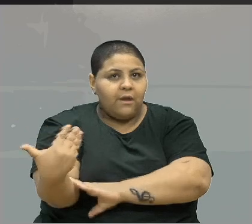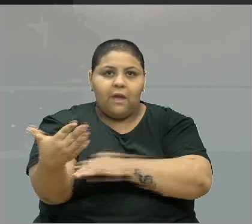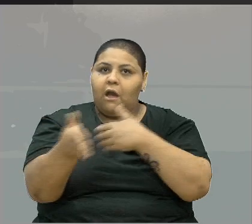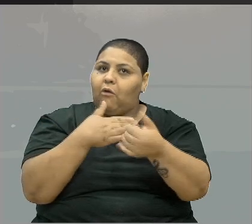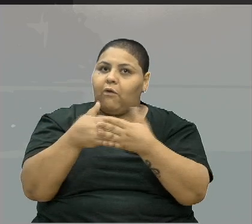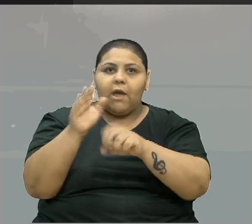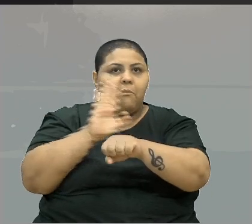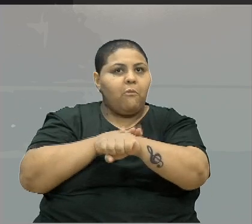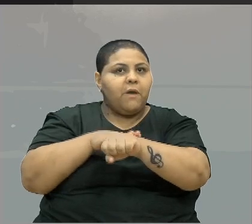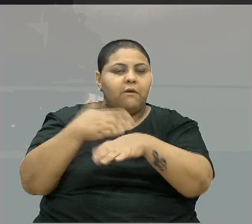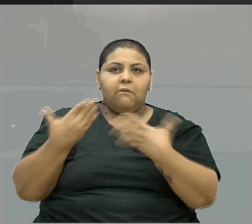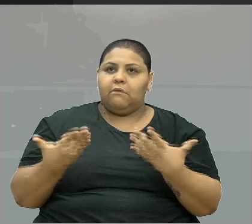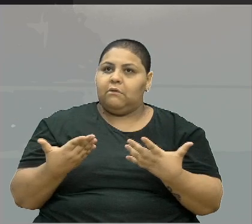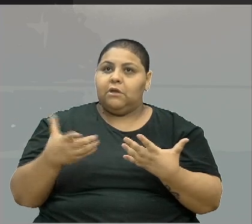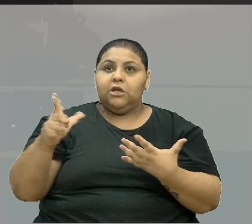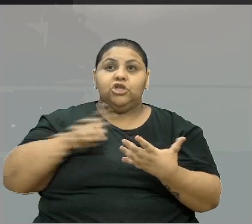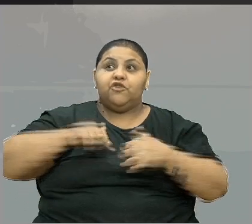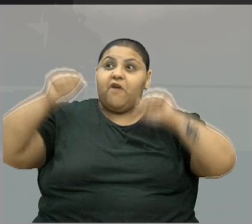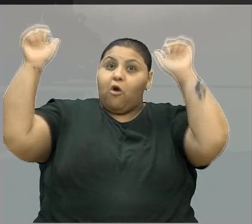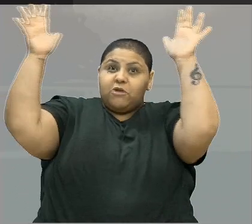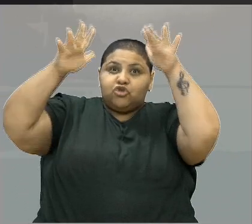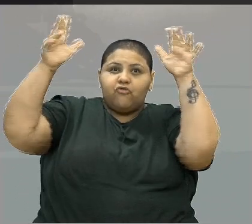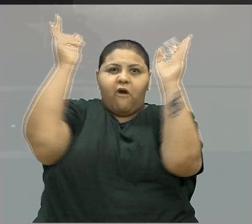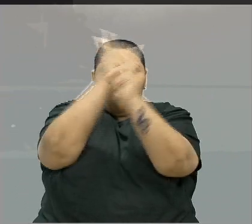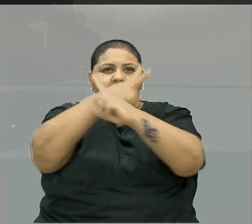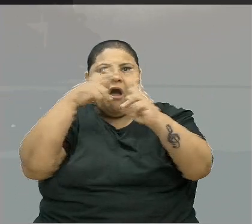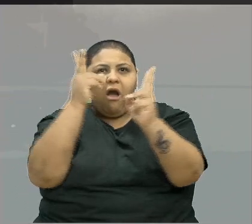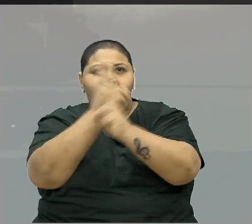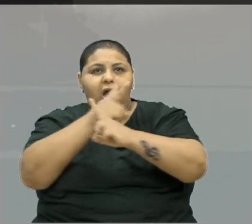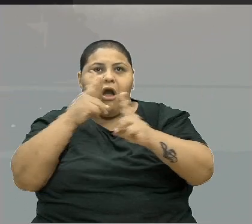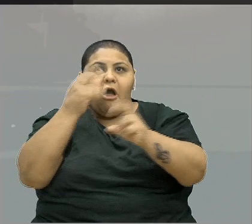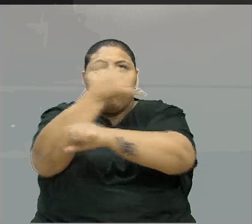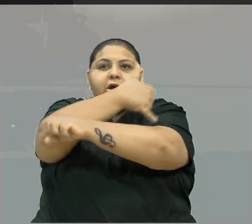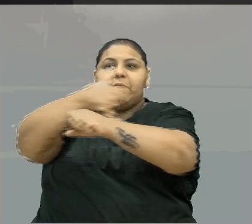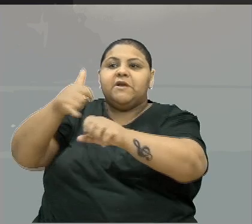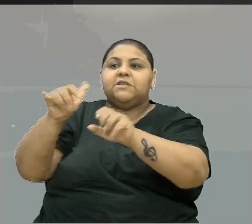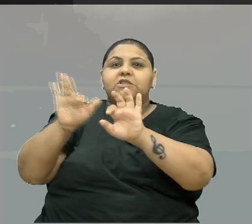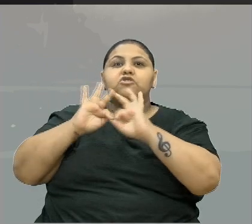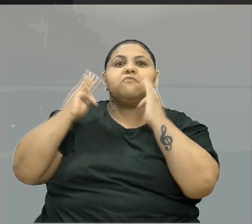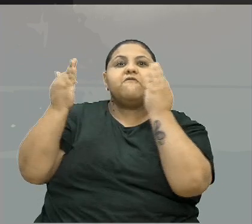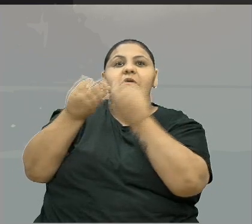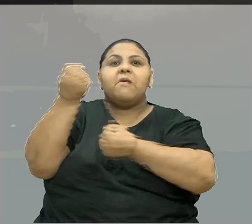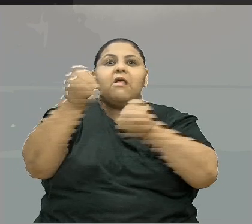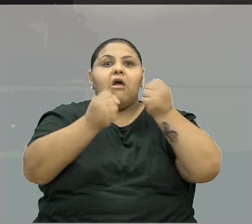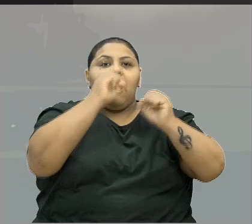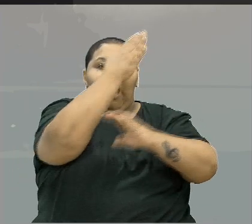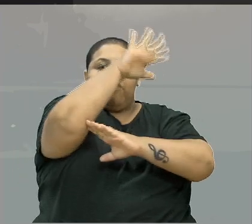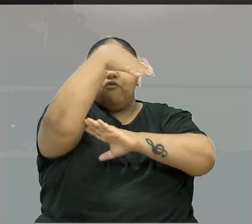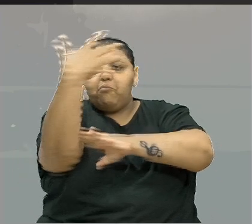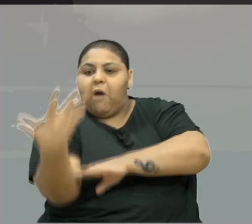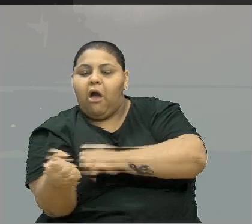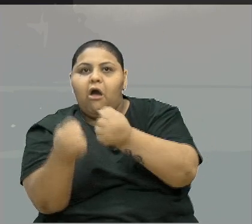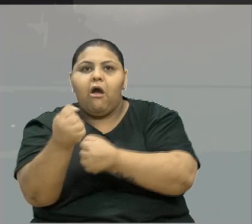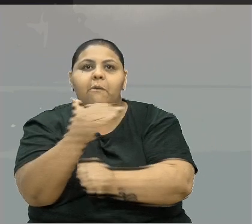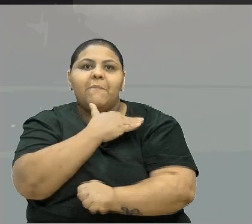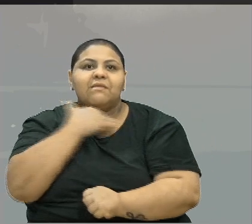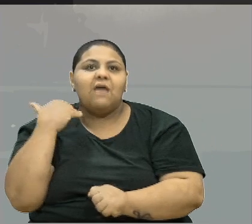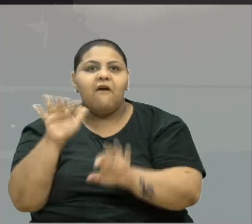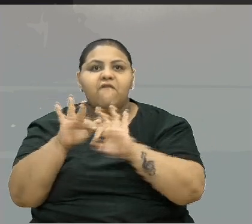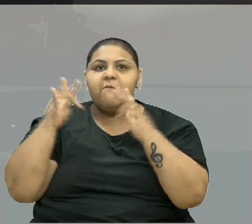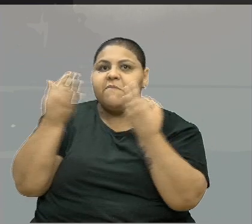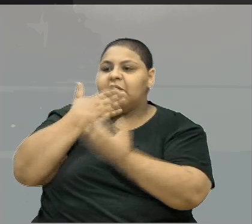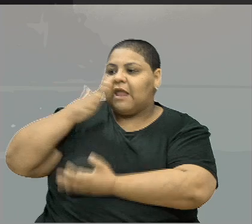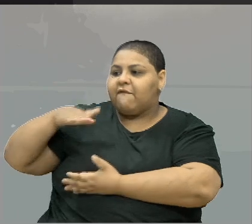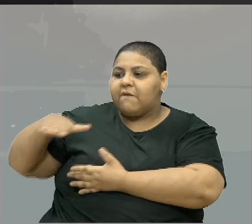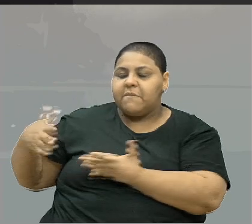momento. Se der um temporal, um vendaval, estiver passando uma família ali de carro e cair em cima e matar alguém, matar uma criança, matar